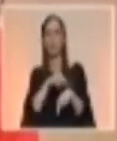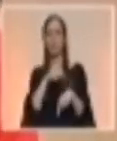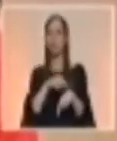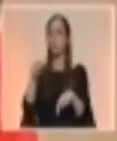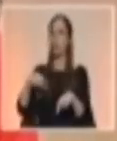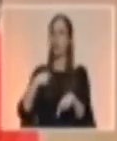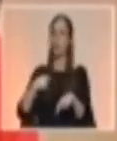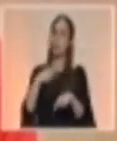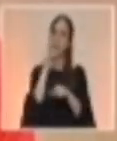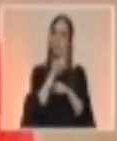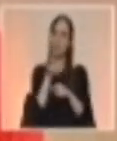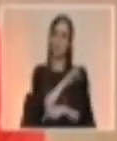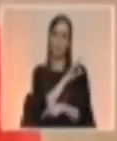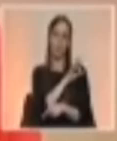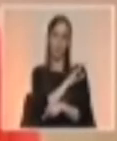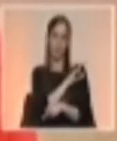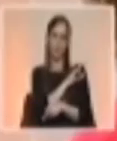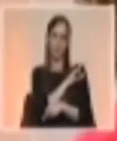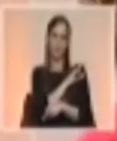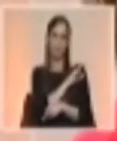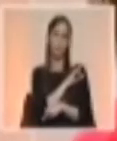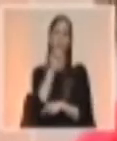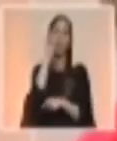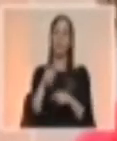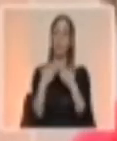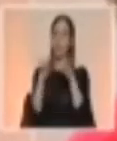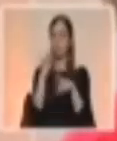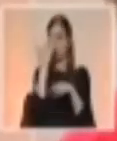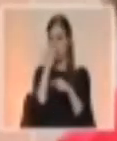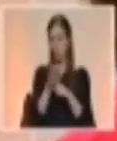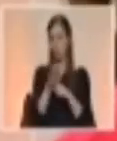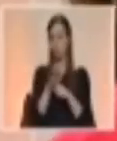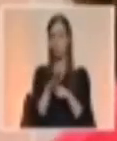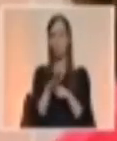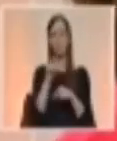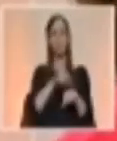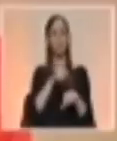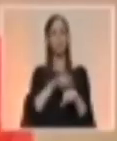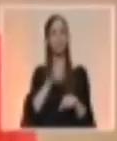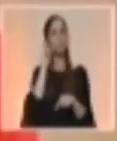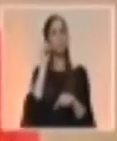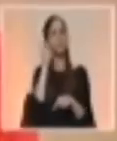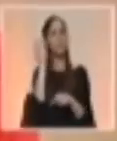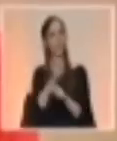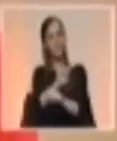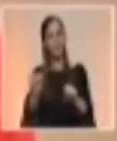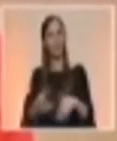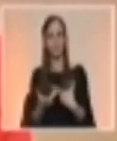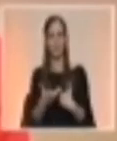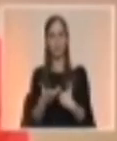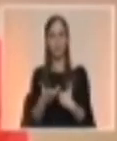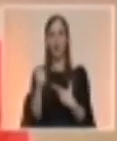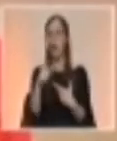visitam na sim, faculdade, sim, no nosso dia aberto, por exemplo, que, de facto, são momentos cruciais da vida deles, que são momentos em que existem